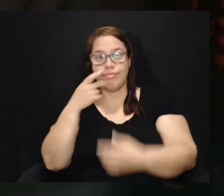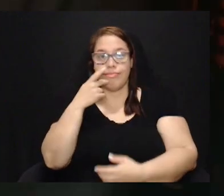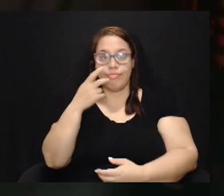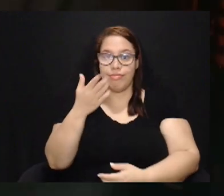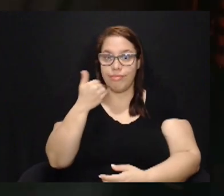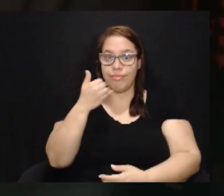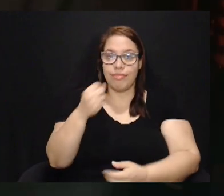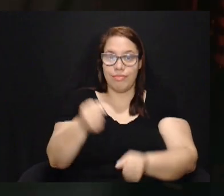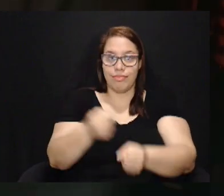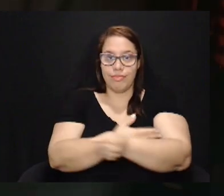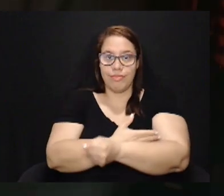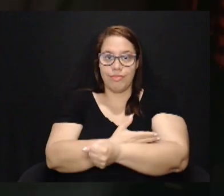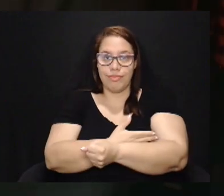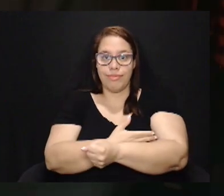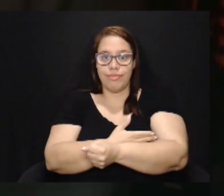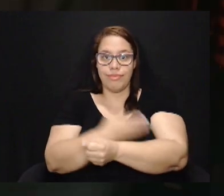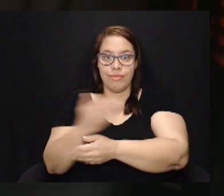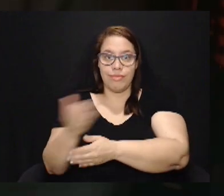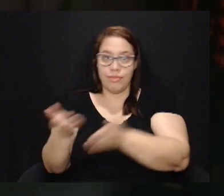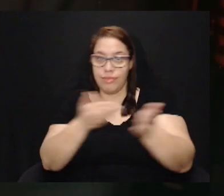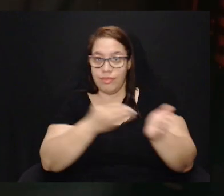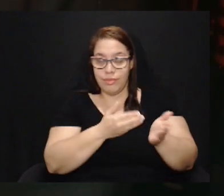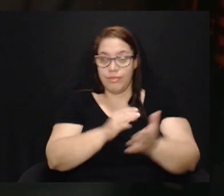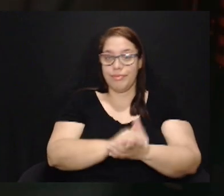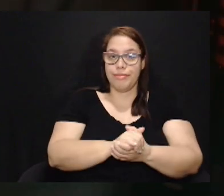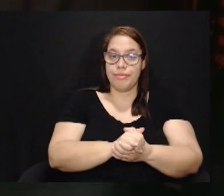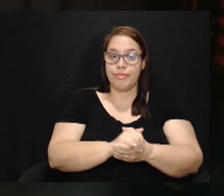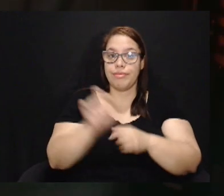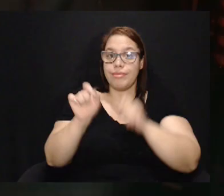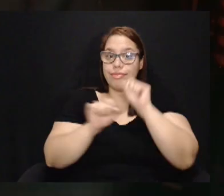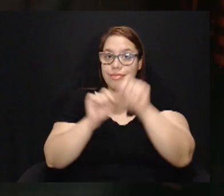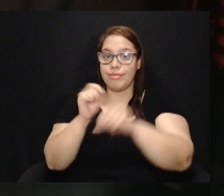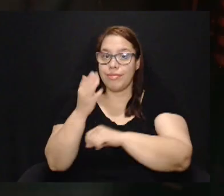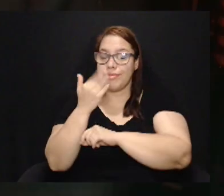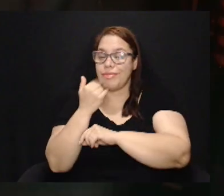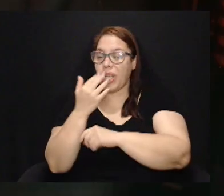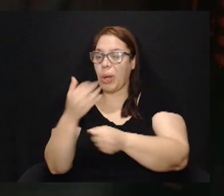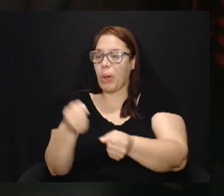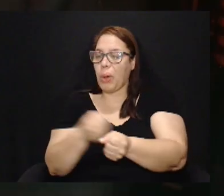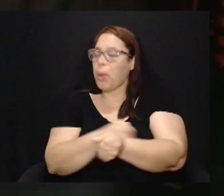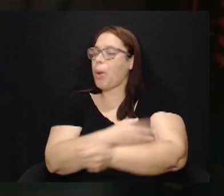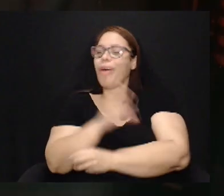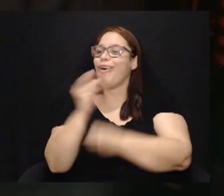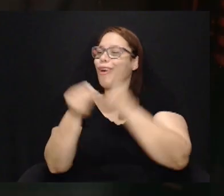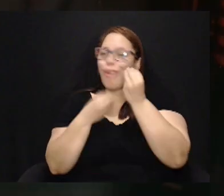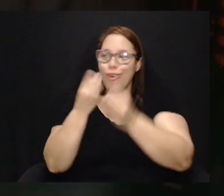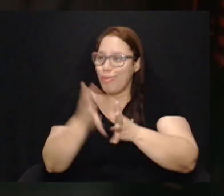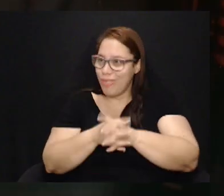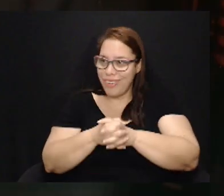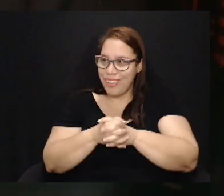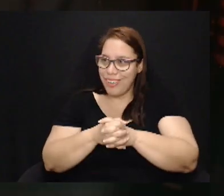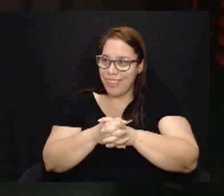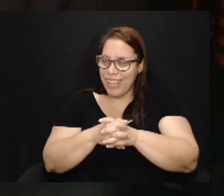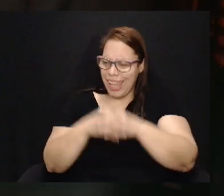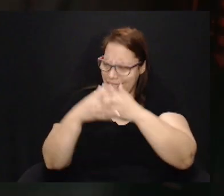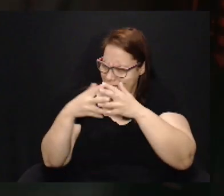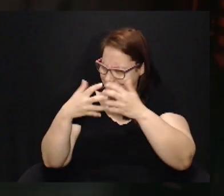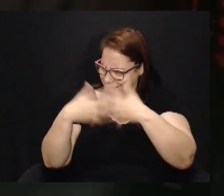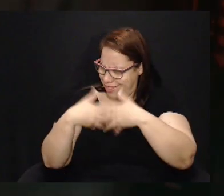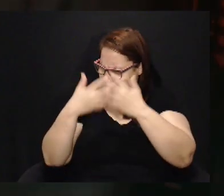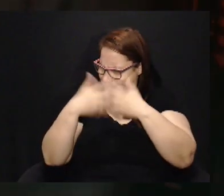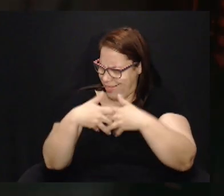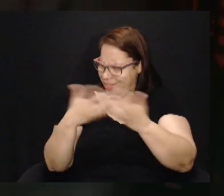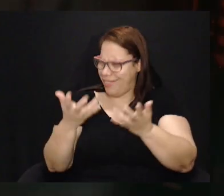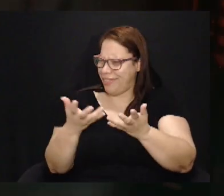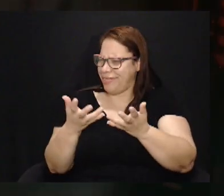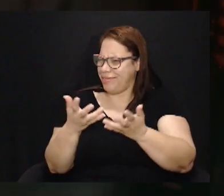que você trouxesse para a gente essa questão de comer as emoções, porque às vezes a gente acaba se confundindo, né? Você faz